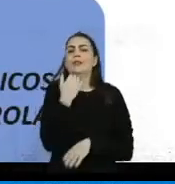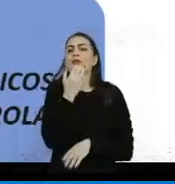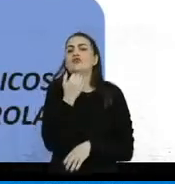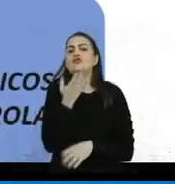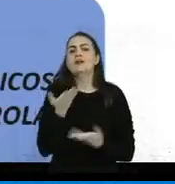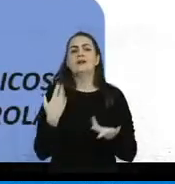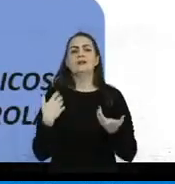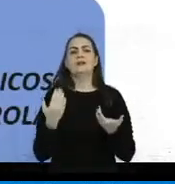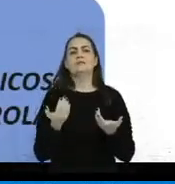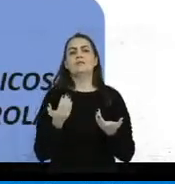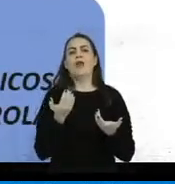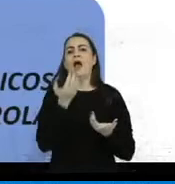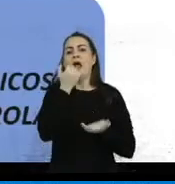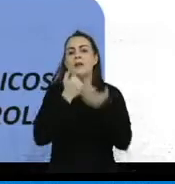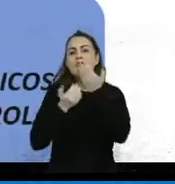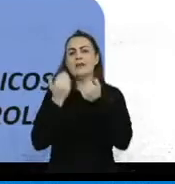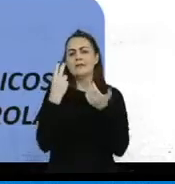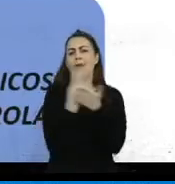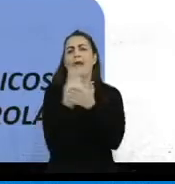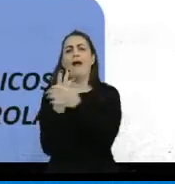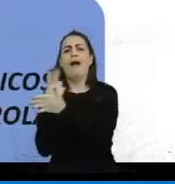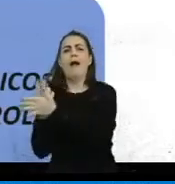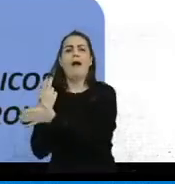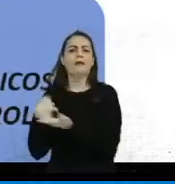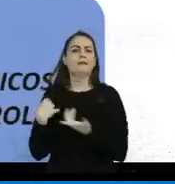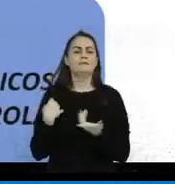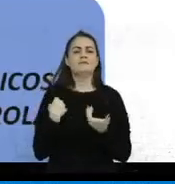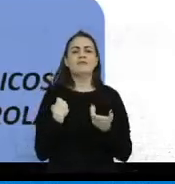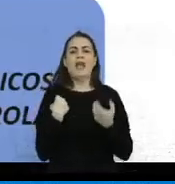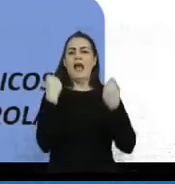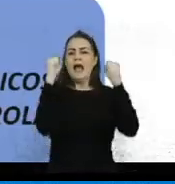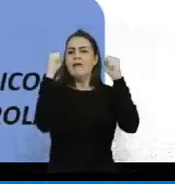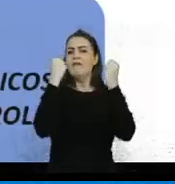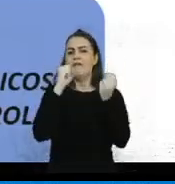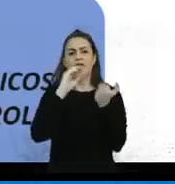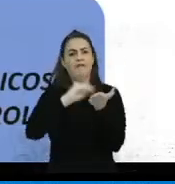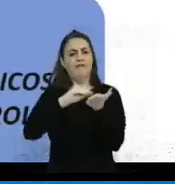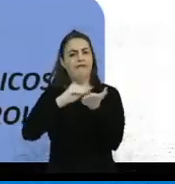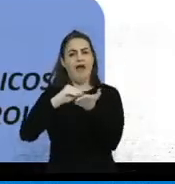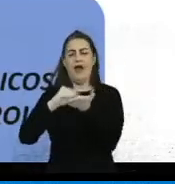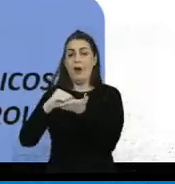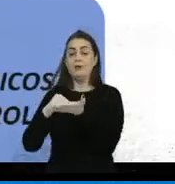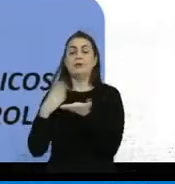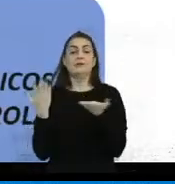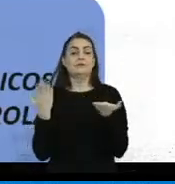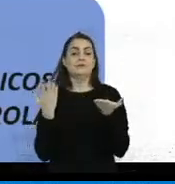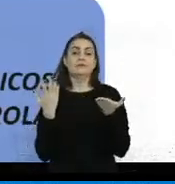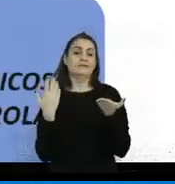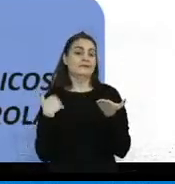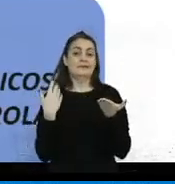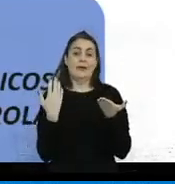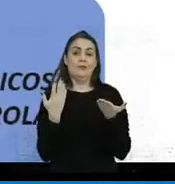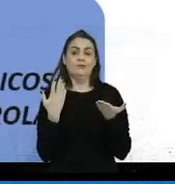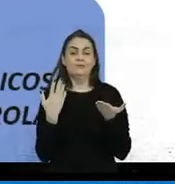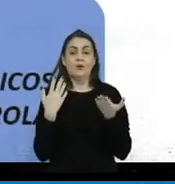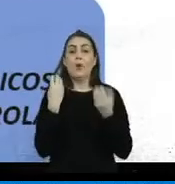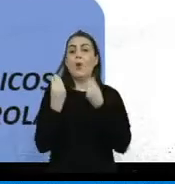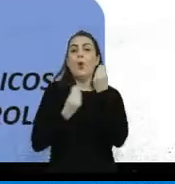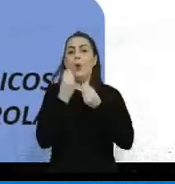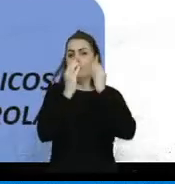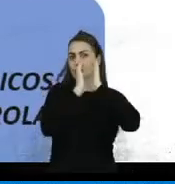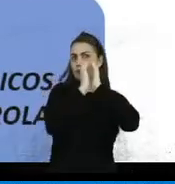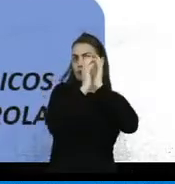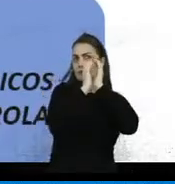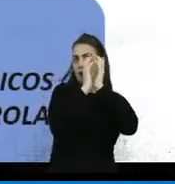faltar os nutrientes necessários para que o cérebro e a periferia tenham uma boa conversa. Porque fibromialgia é